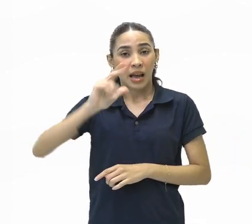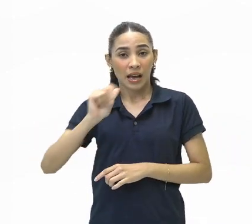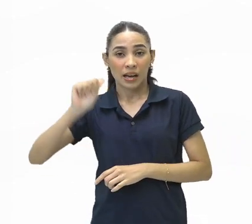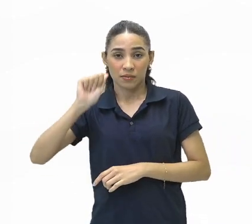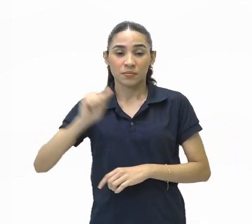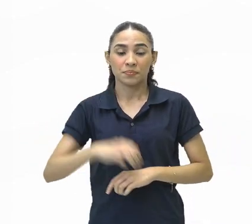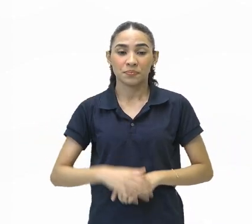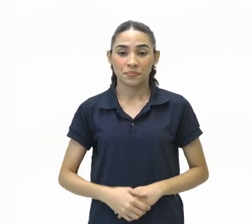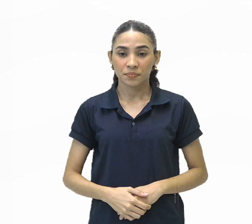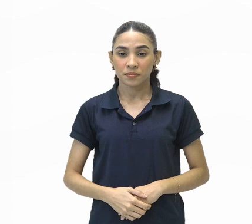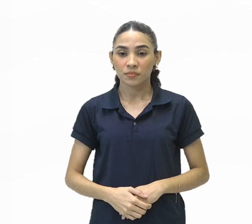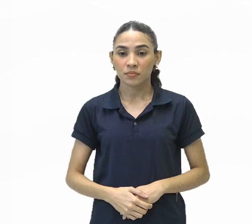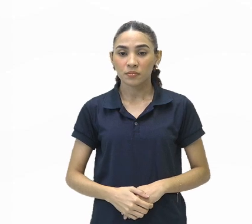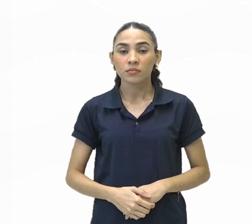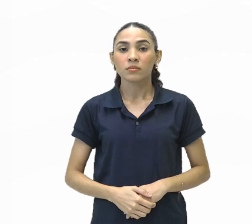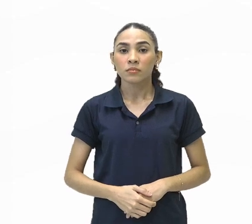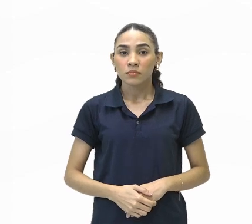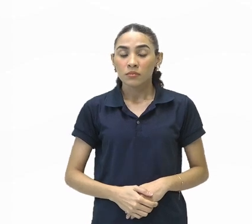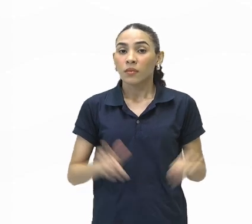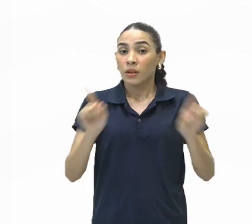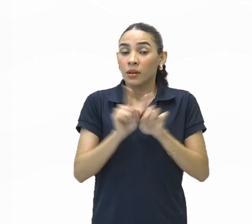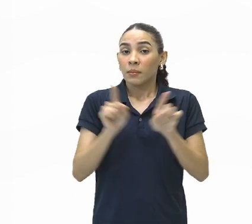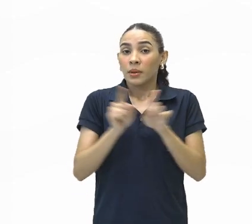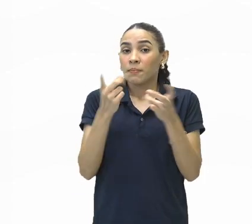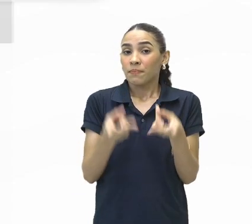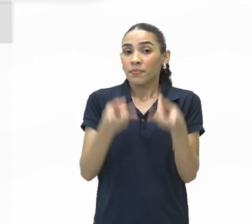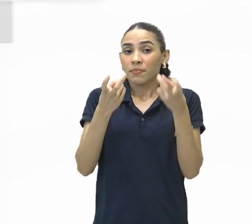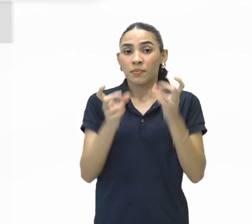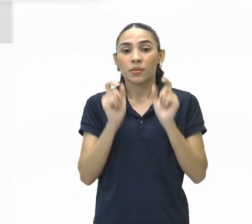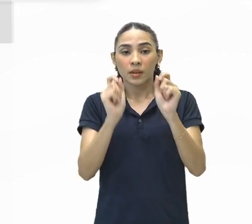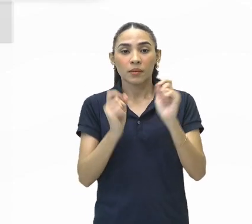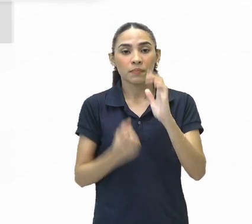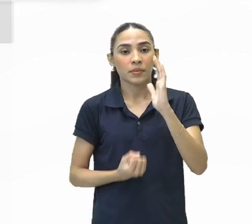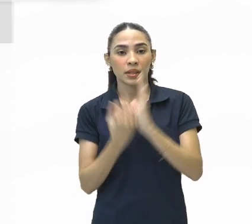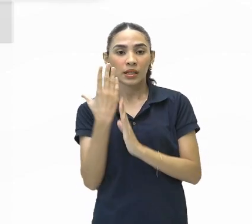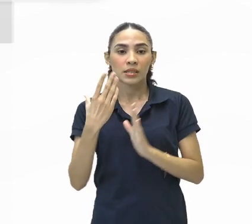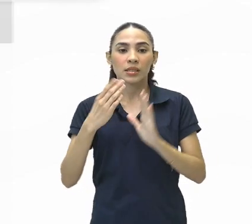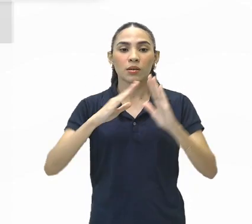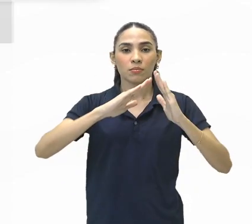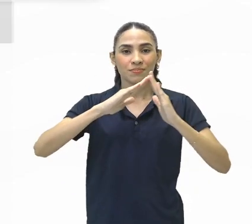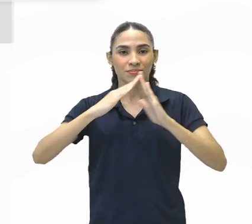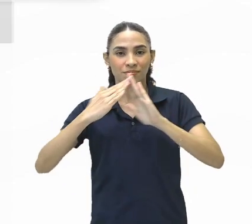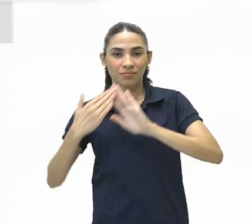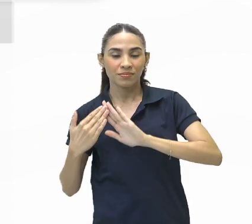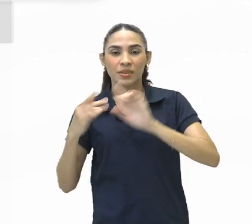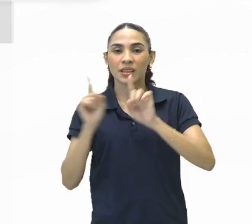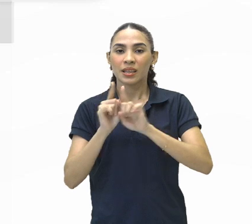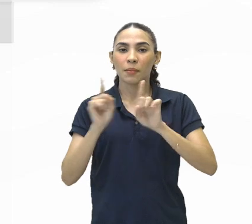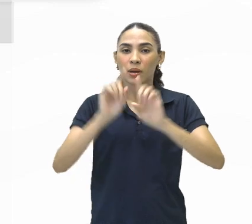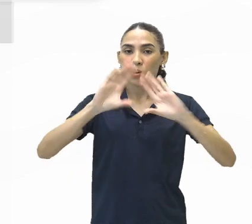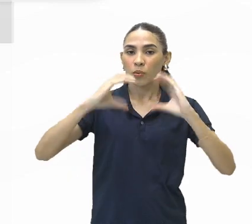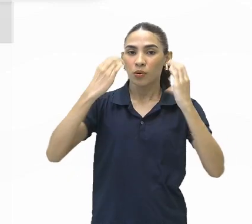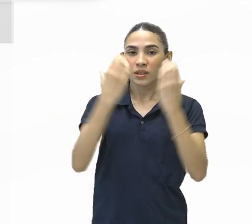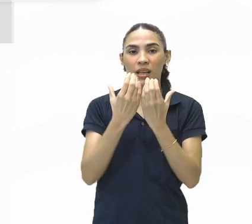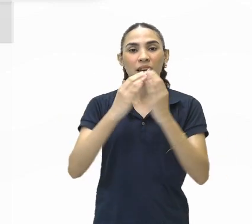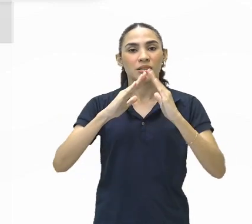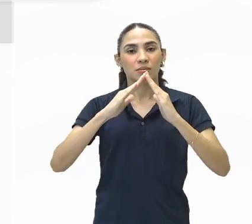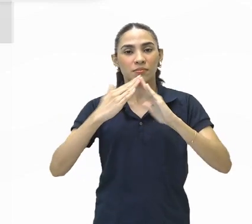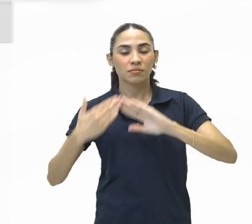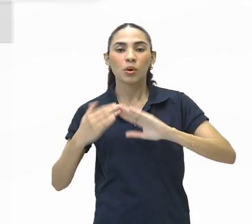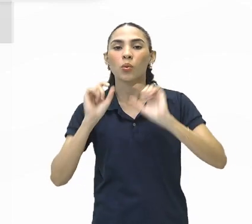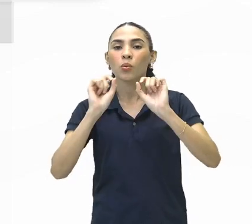afrodescendentes. Certo? E com isso, vamos observar a formação de favelas e comunidades periféricas. O que são